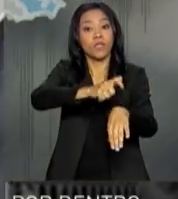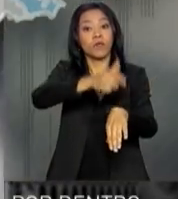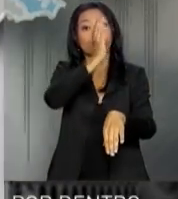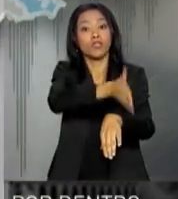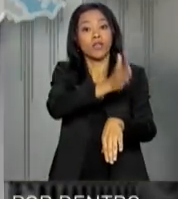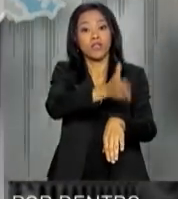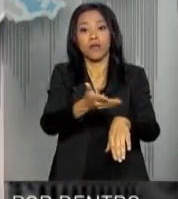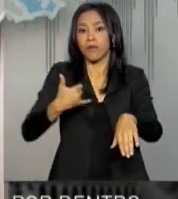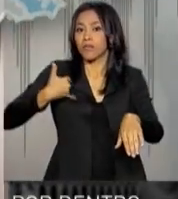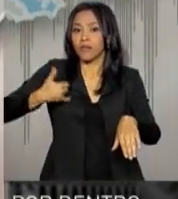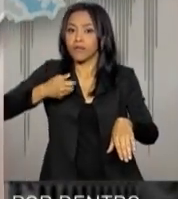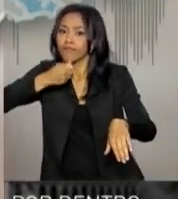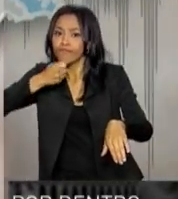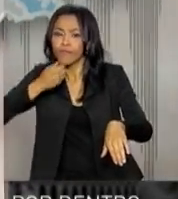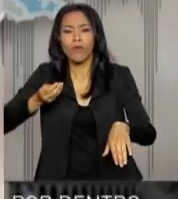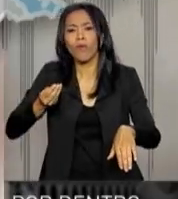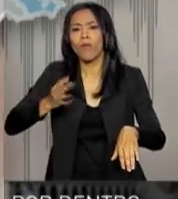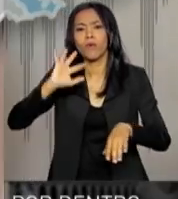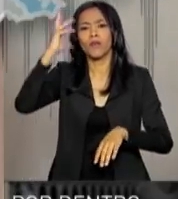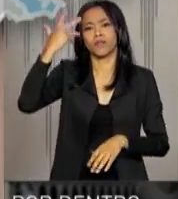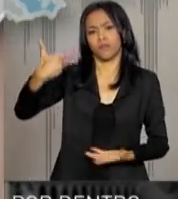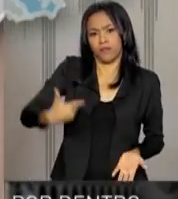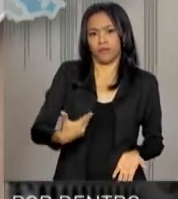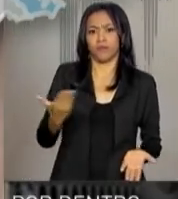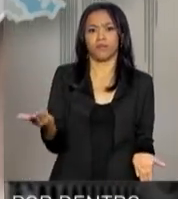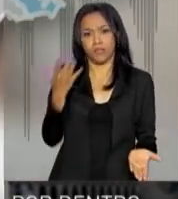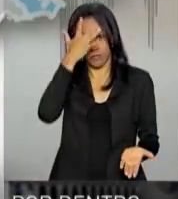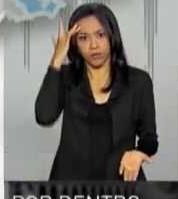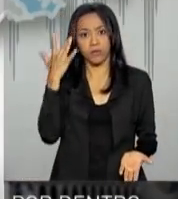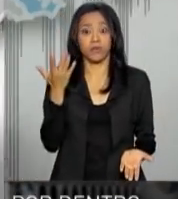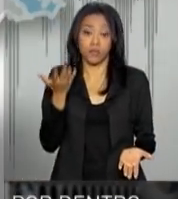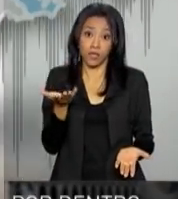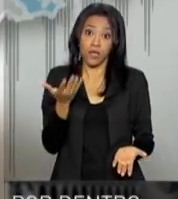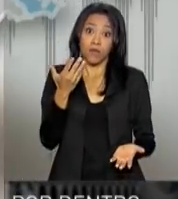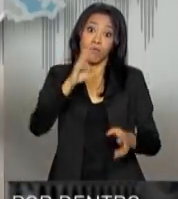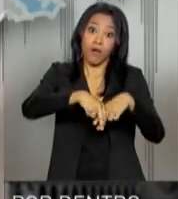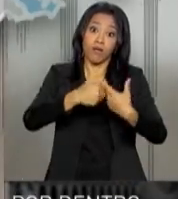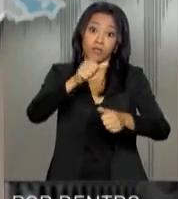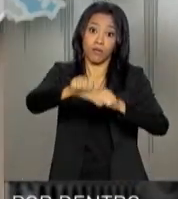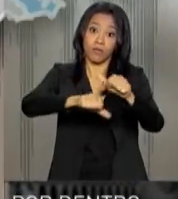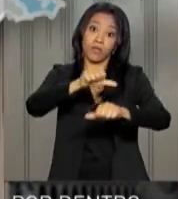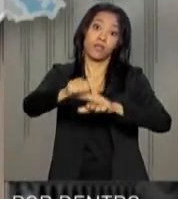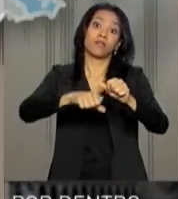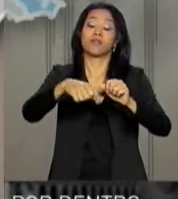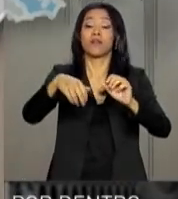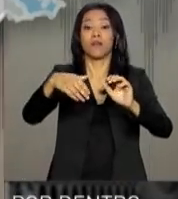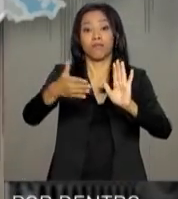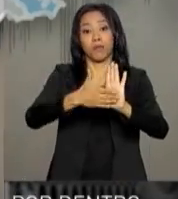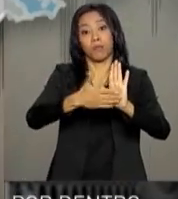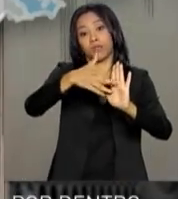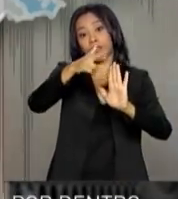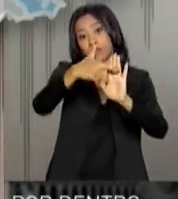é que fica a situação dessas pessoas já que a reforma da previdência sobre o adiamento